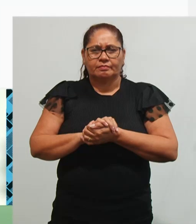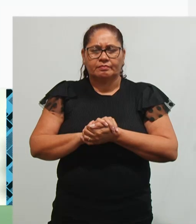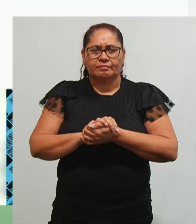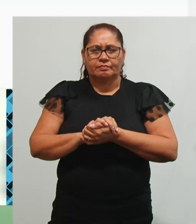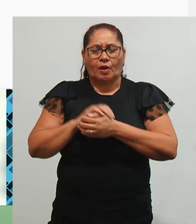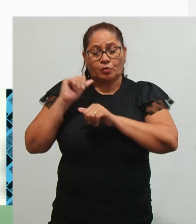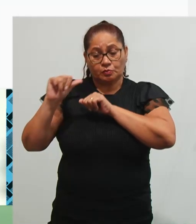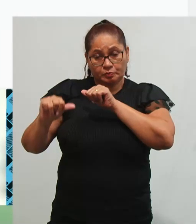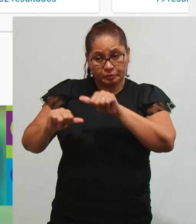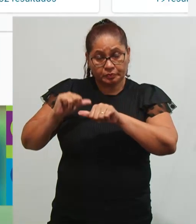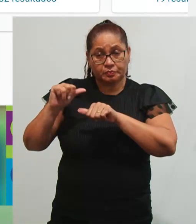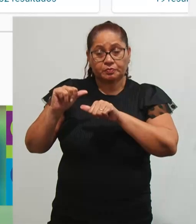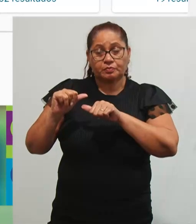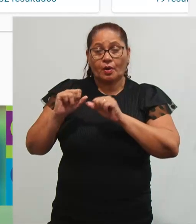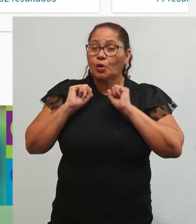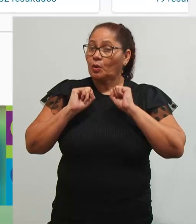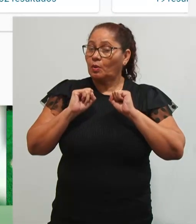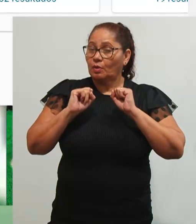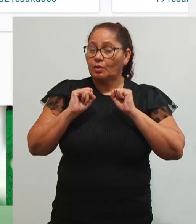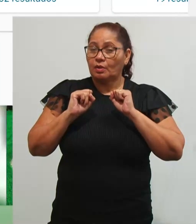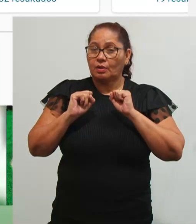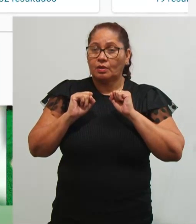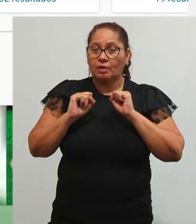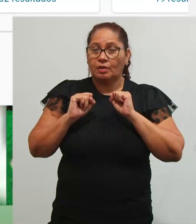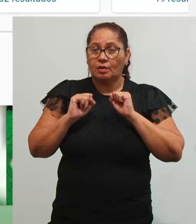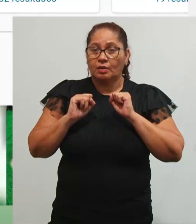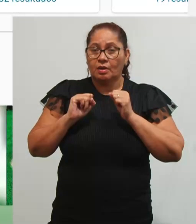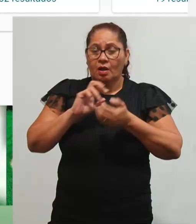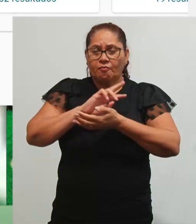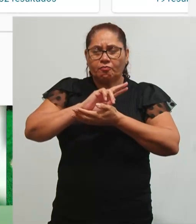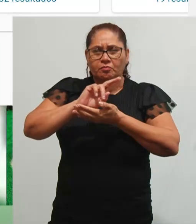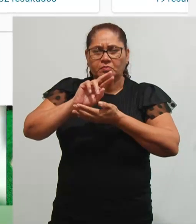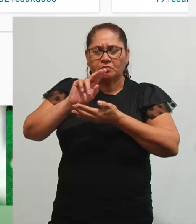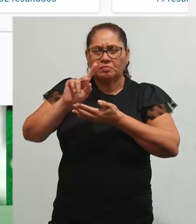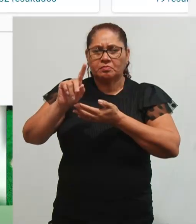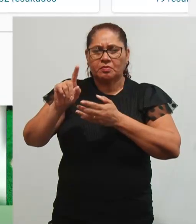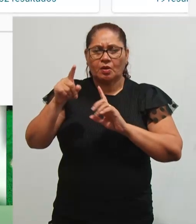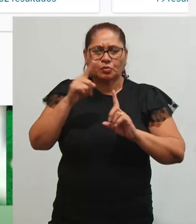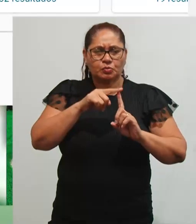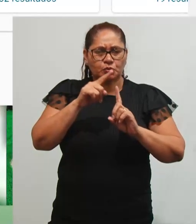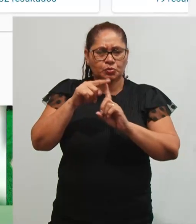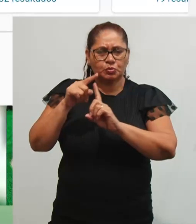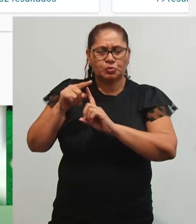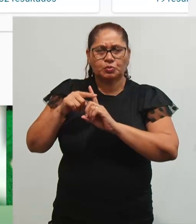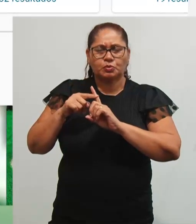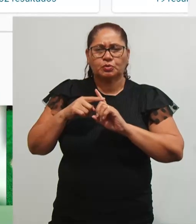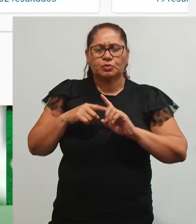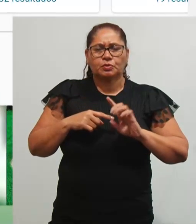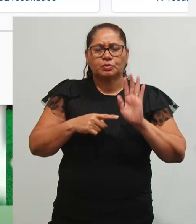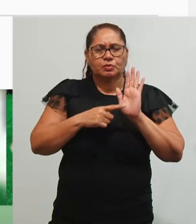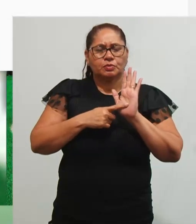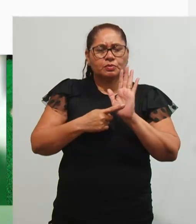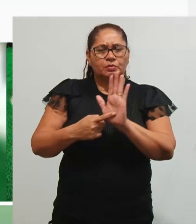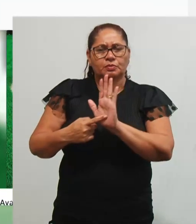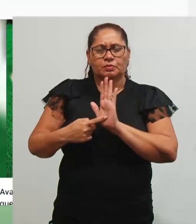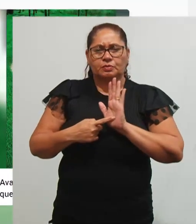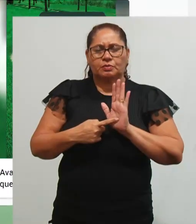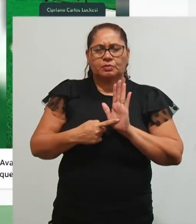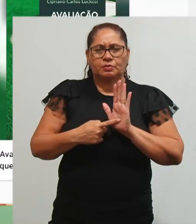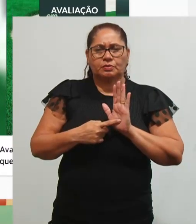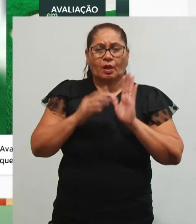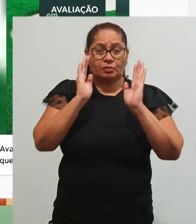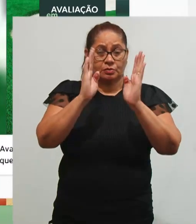avaliação e você vai poder verificar a quantidade de títulos que você tem disponível aqui na biblioteca. Então,